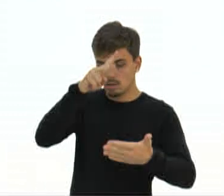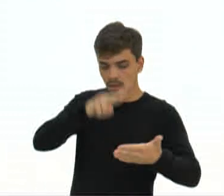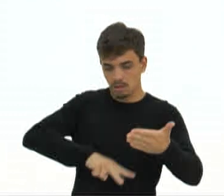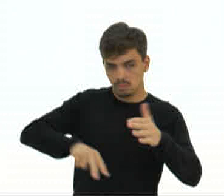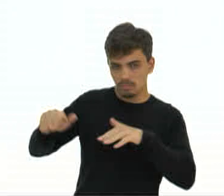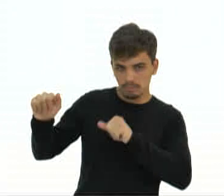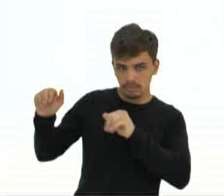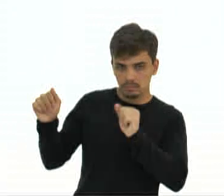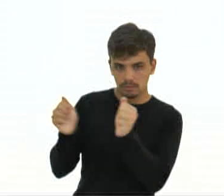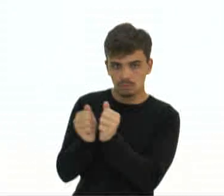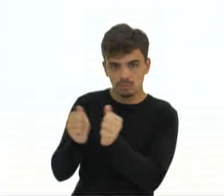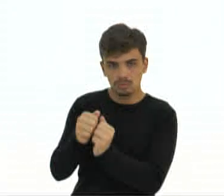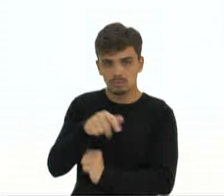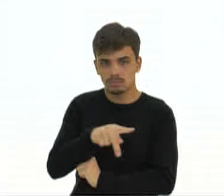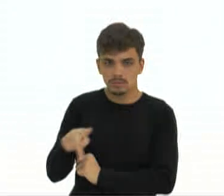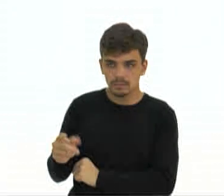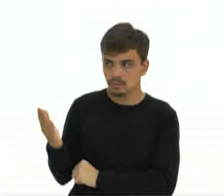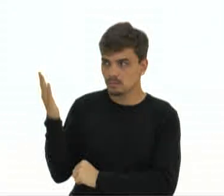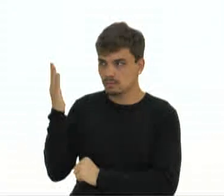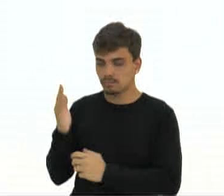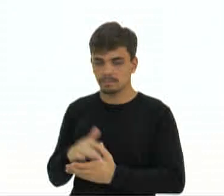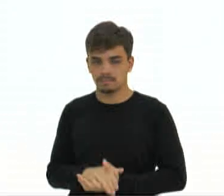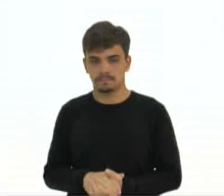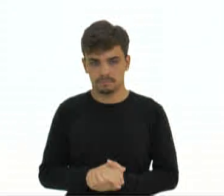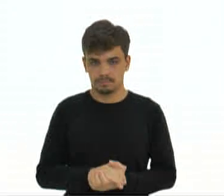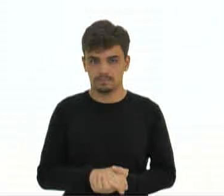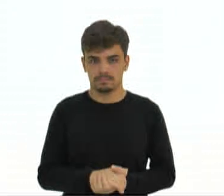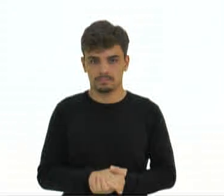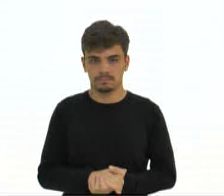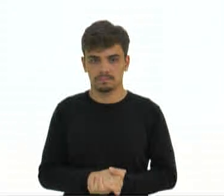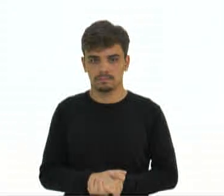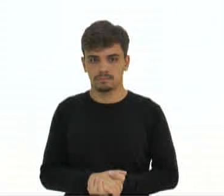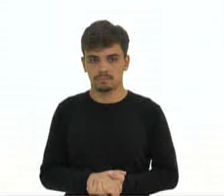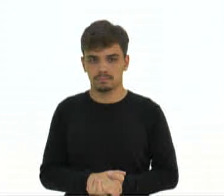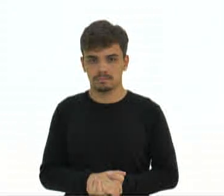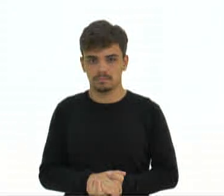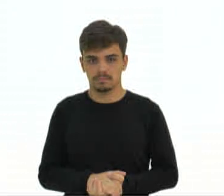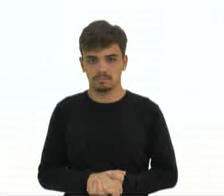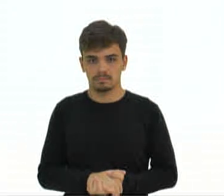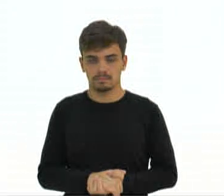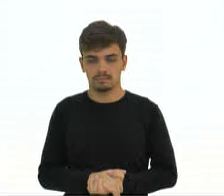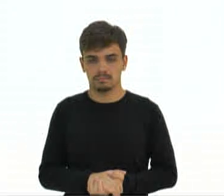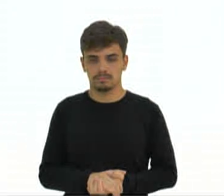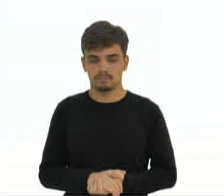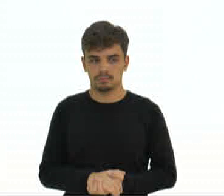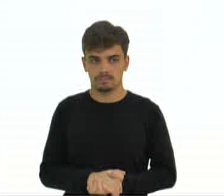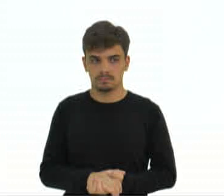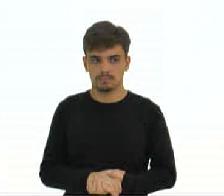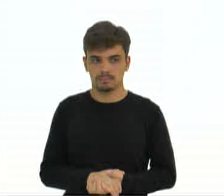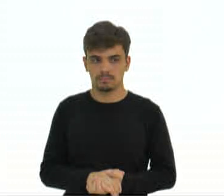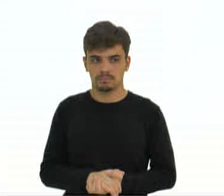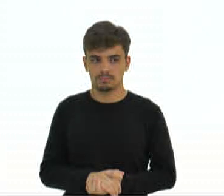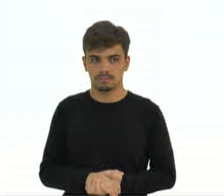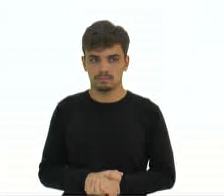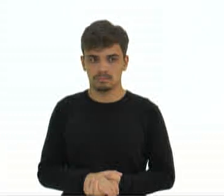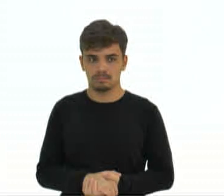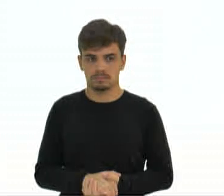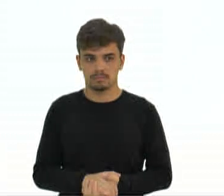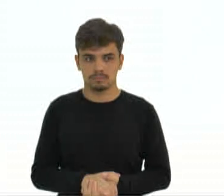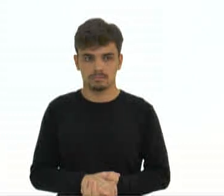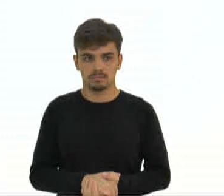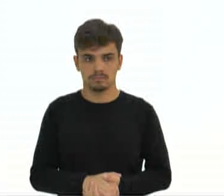colocada cerca del globo terrestre, representando el planeta, e por las expressões faciais